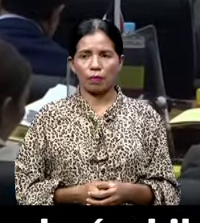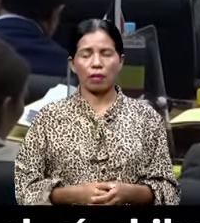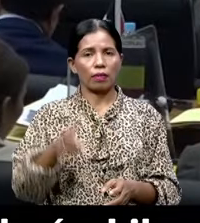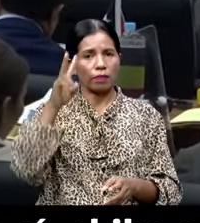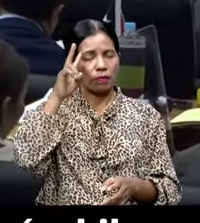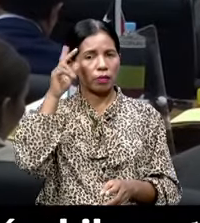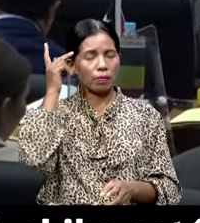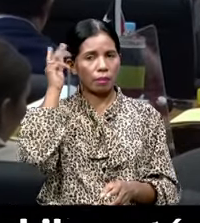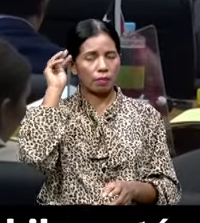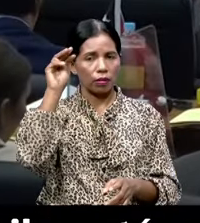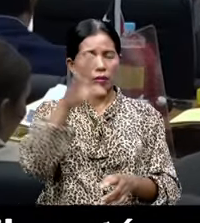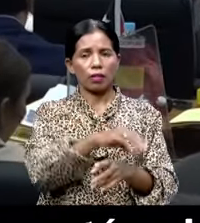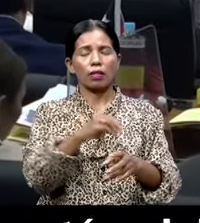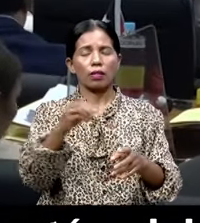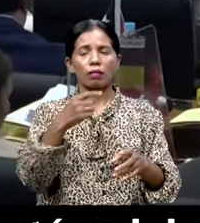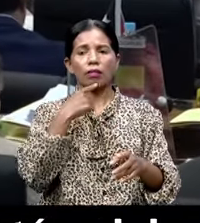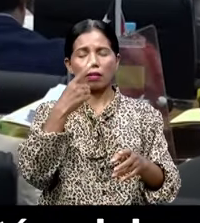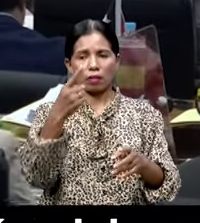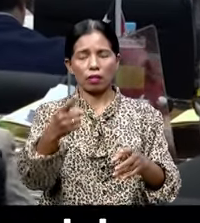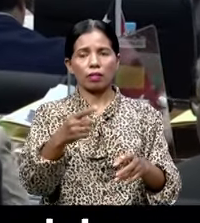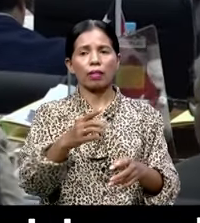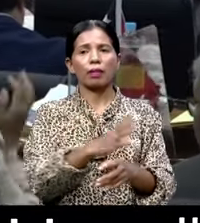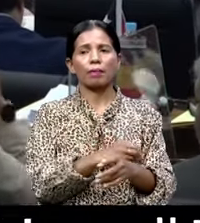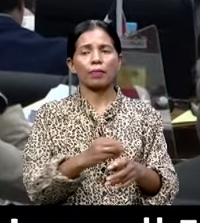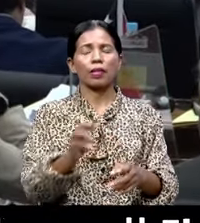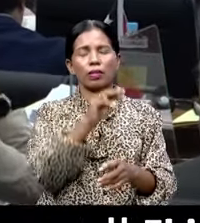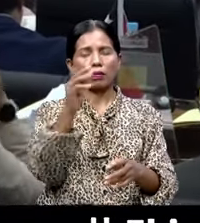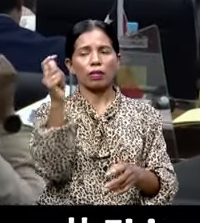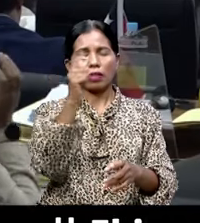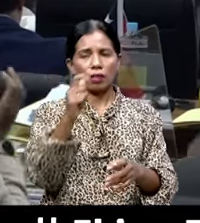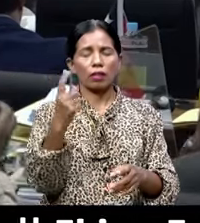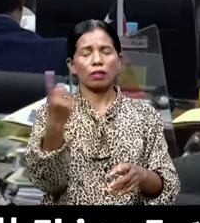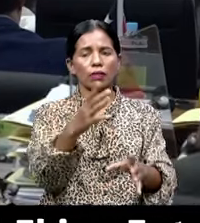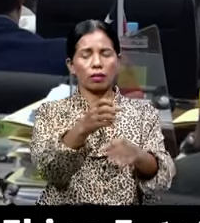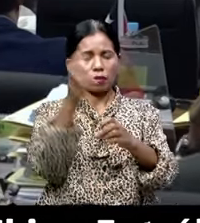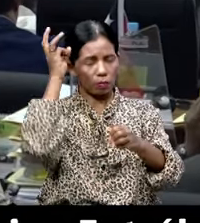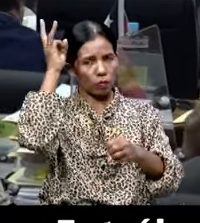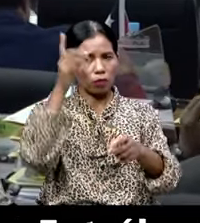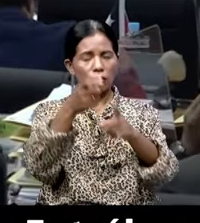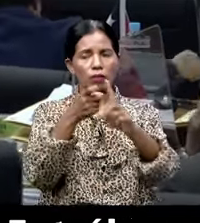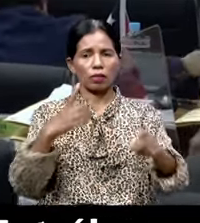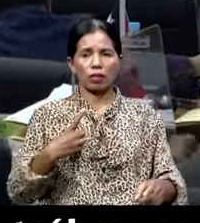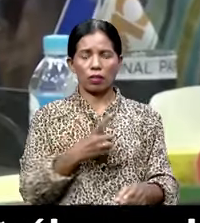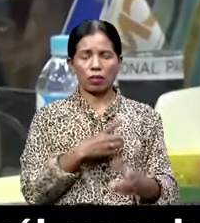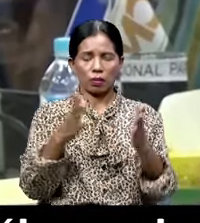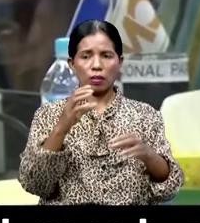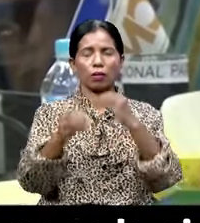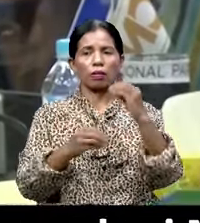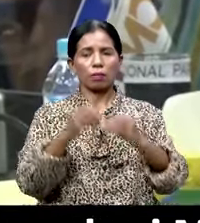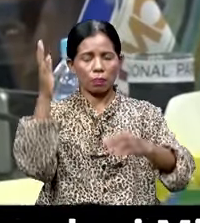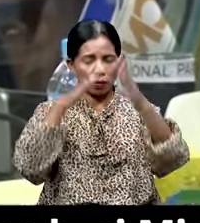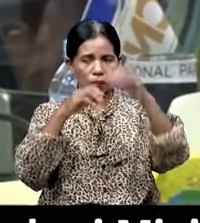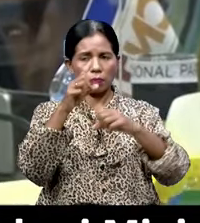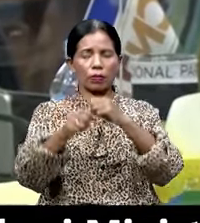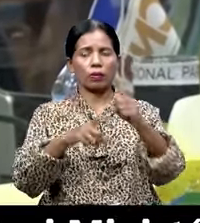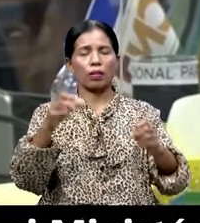Vice-ministro Assuntos Parlamentares alertou o Vateten cada plenária segunda no terça sempre simo preocupação husi deputado Sira com o problema social nebe